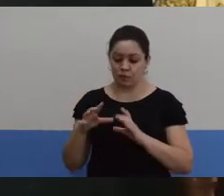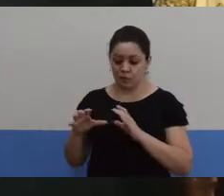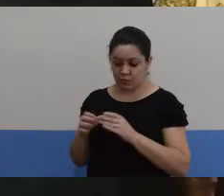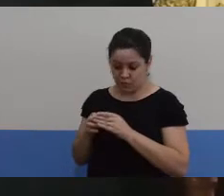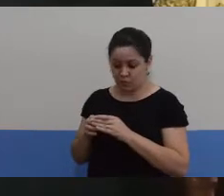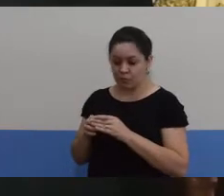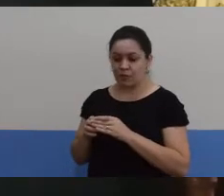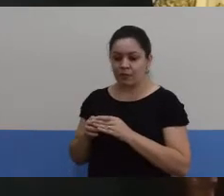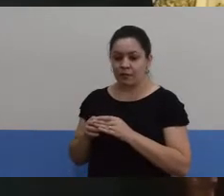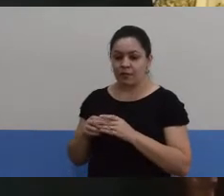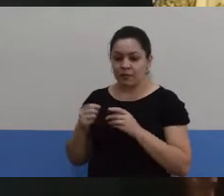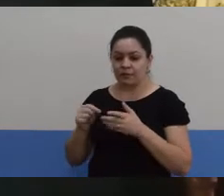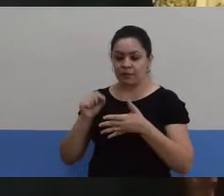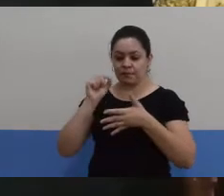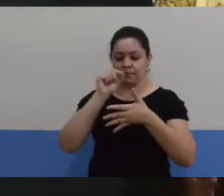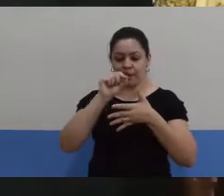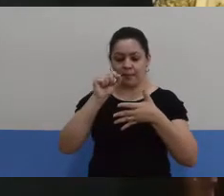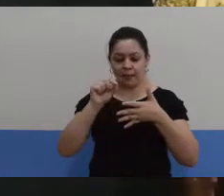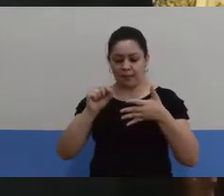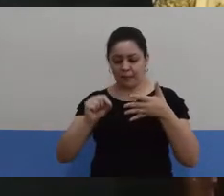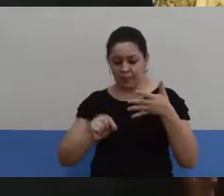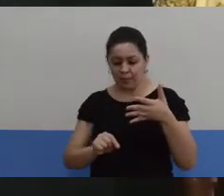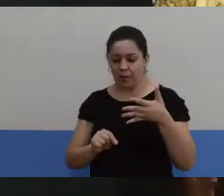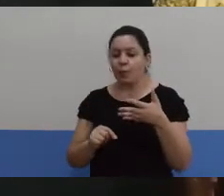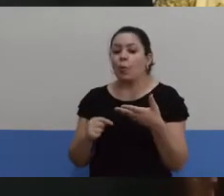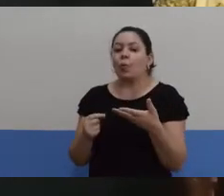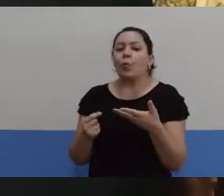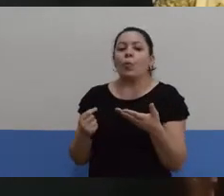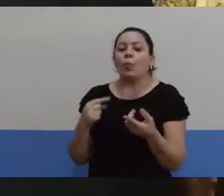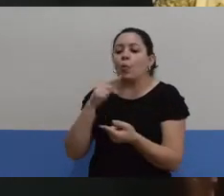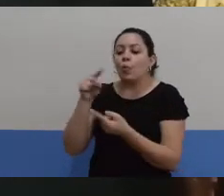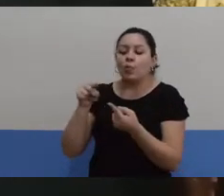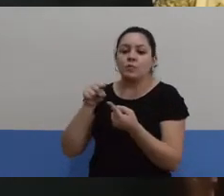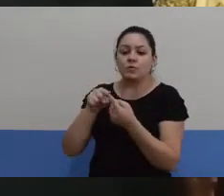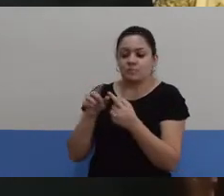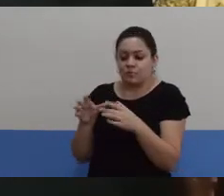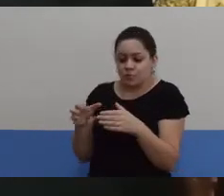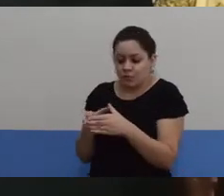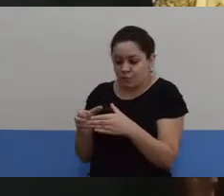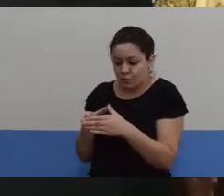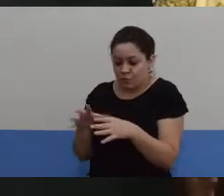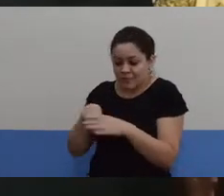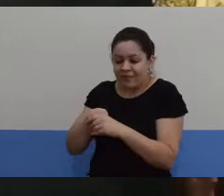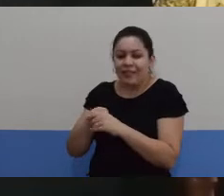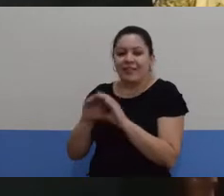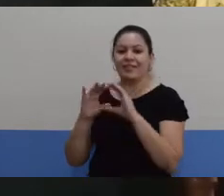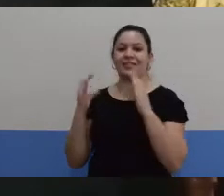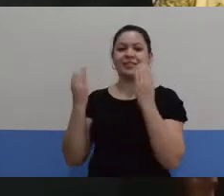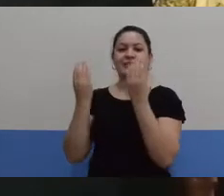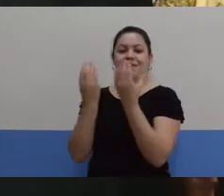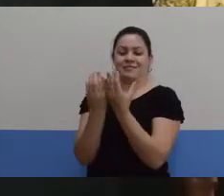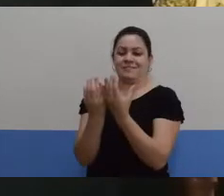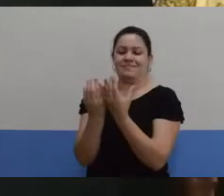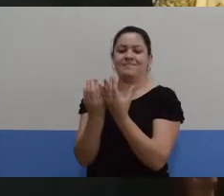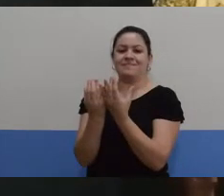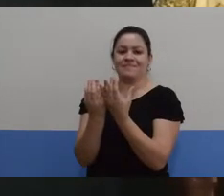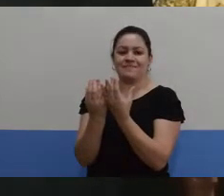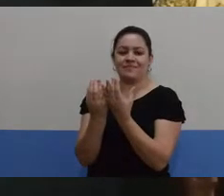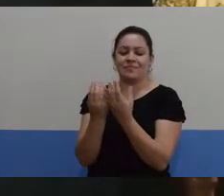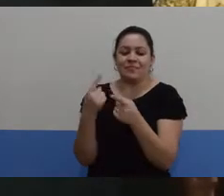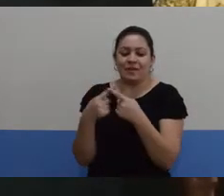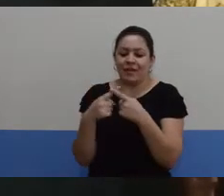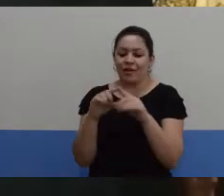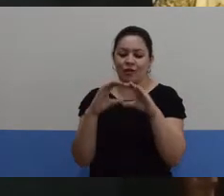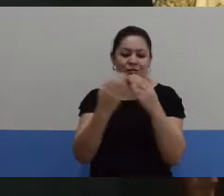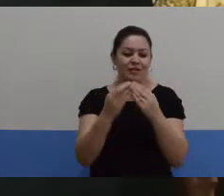elencar quais são os grupos que nós queremos atingir dentro da nossa comunidade. As comunidades são diferentes, ainda mais na